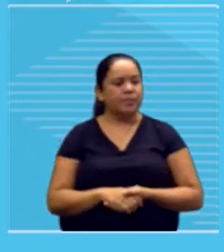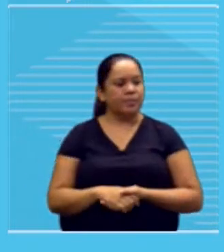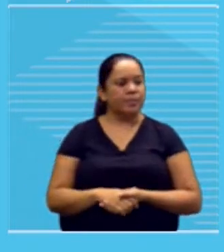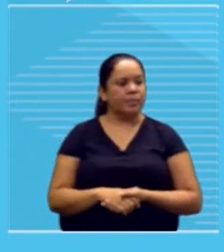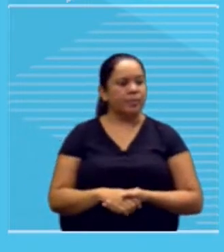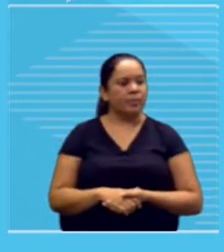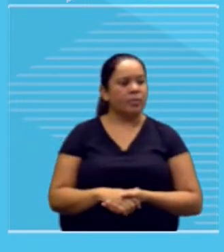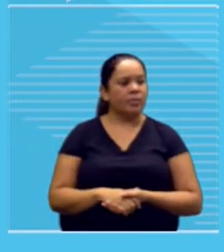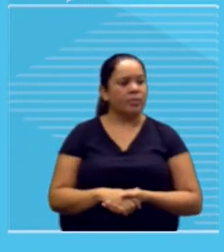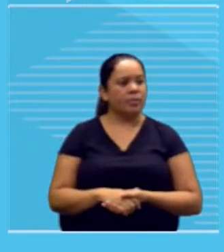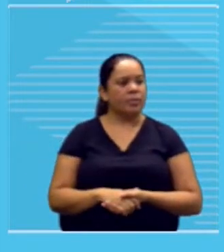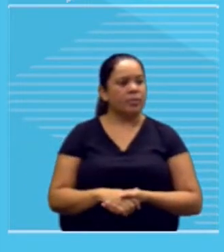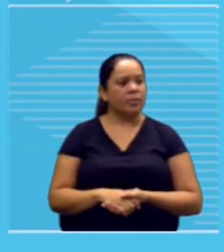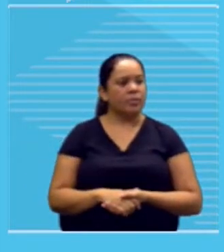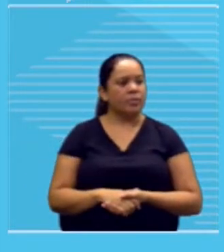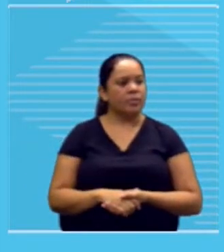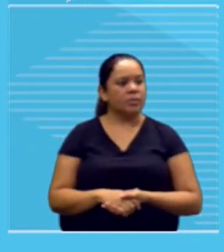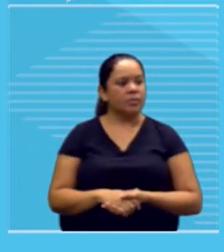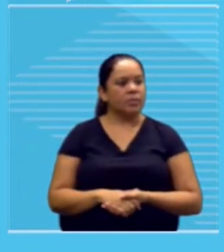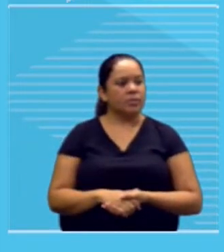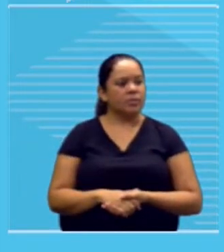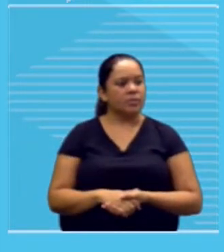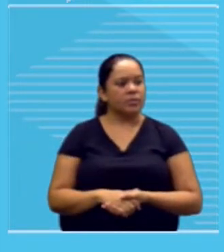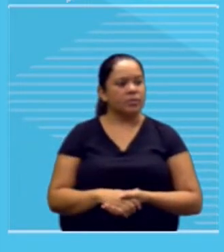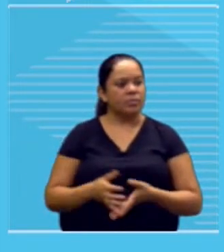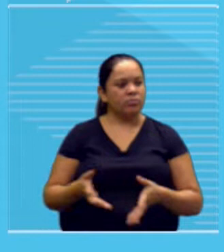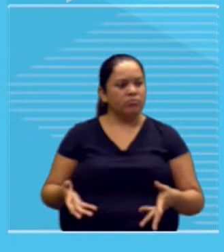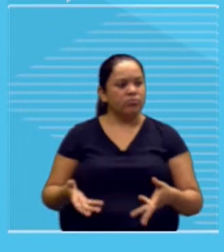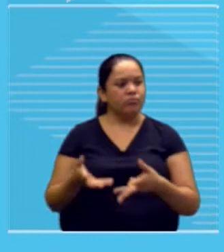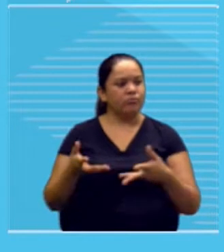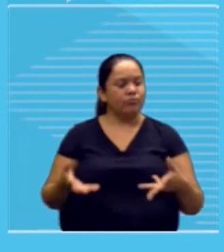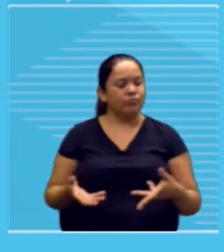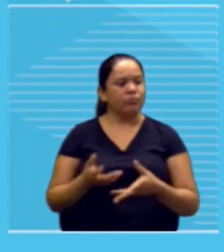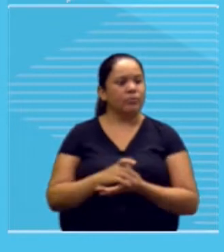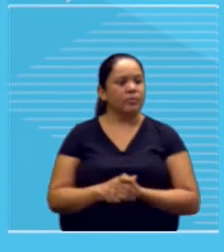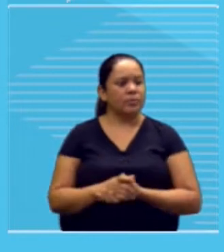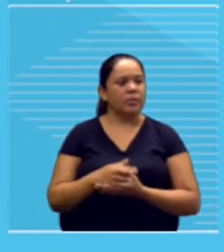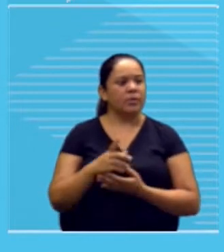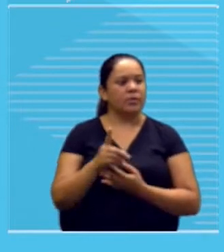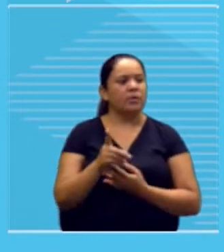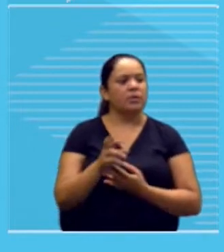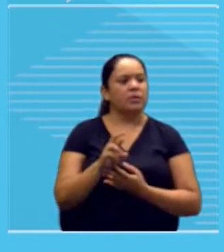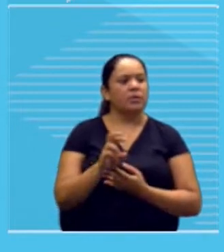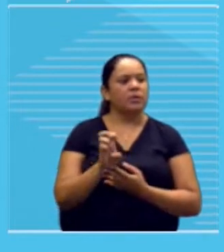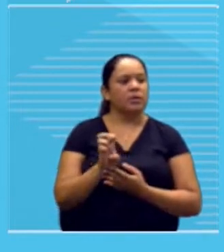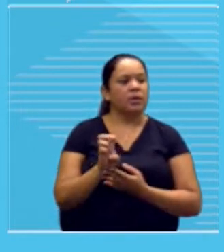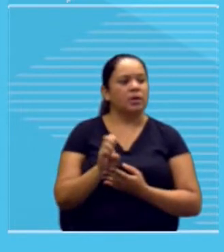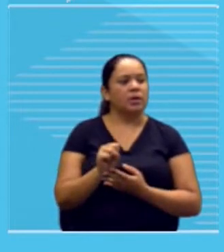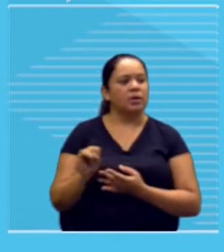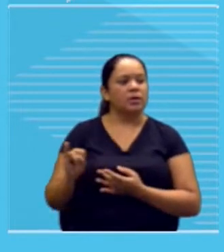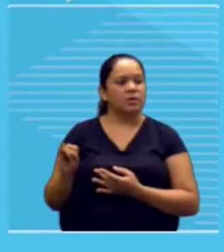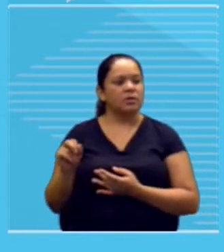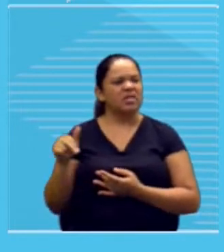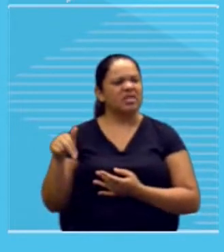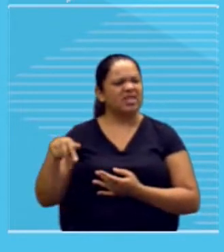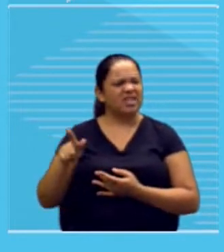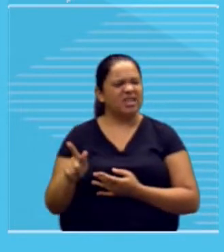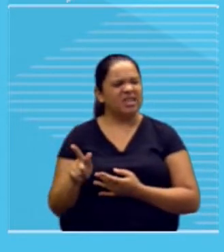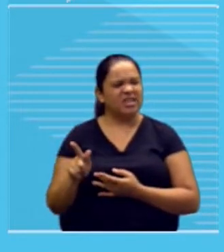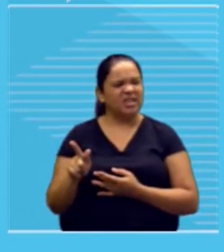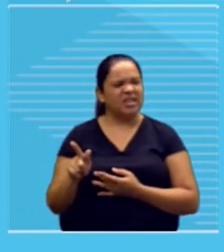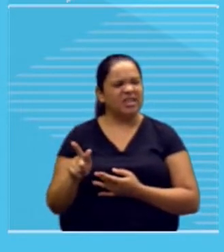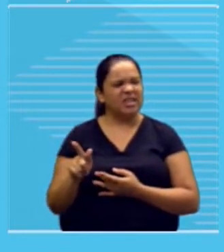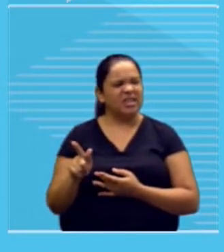aqui era o Justin e aqui é a salada Você pode encontrar com vestido mas tem nada a ver né